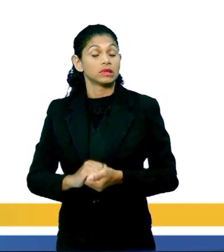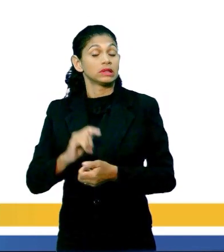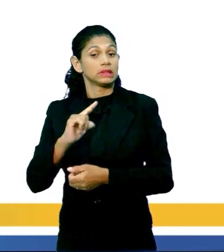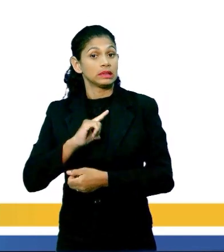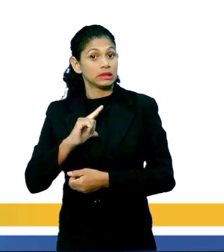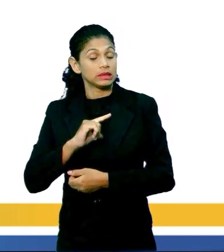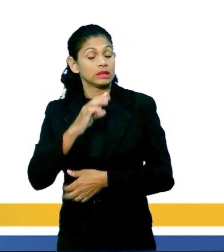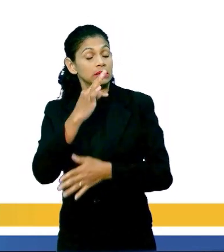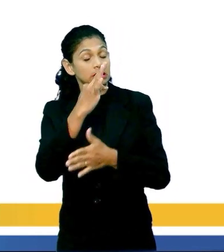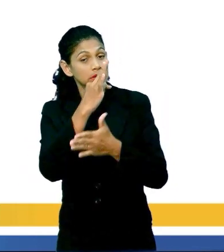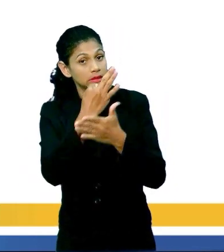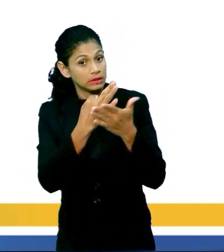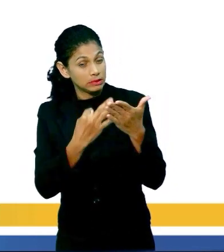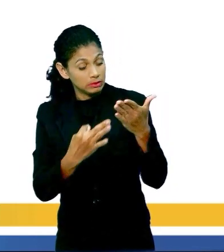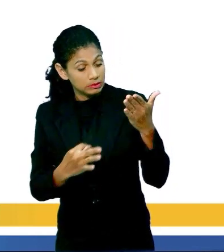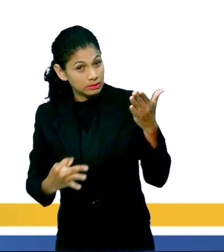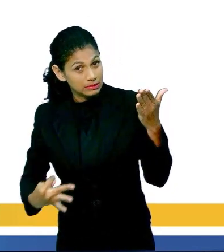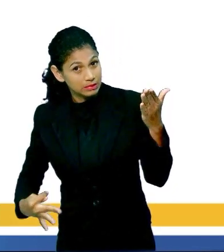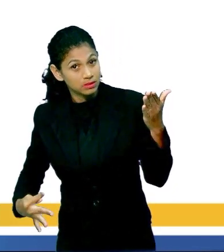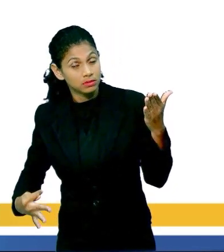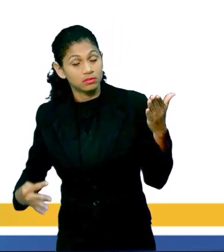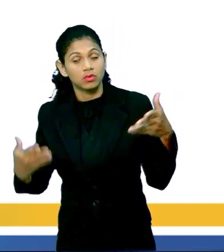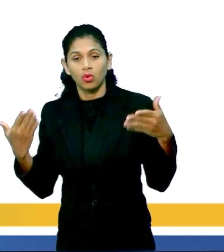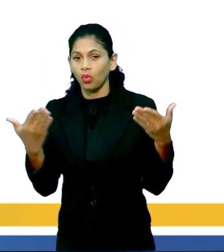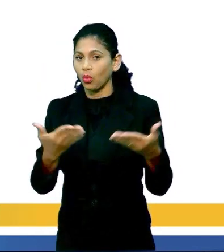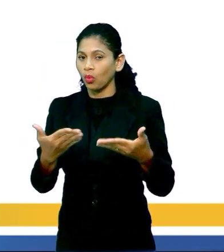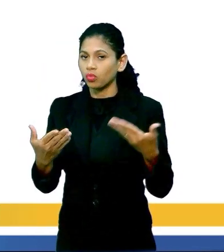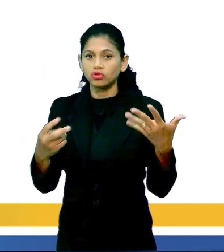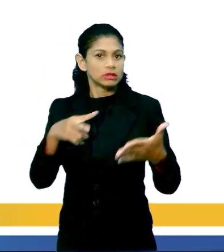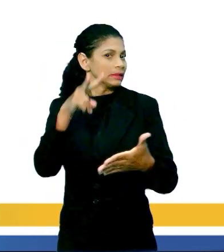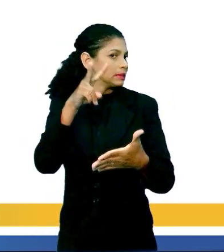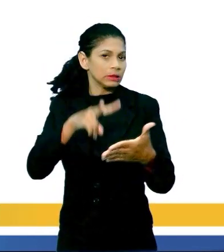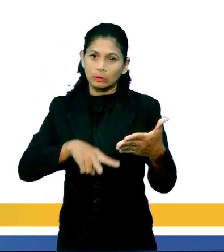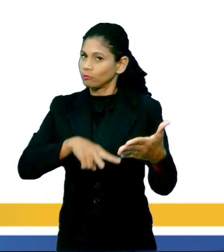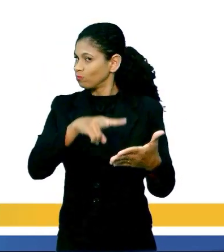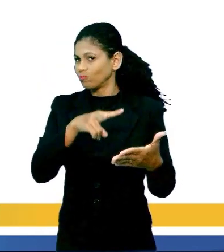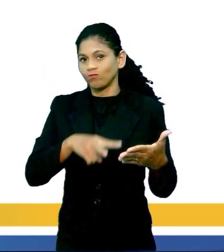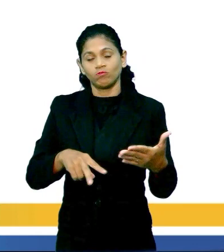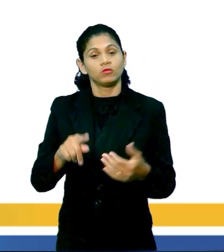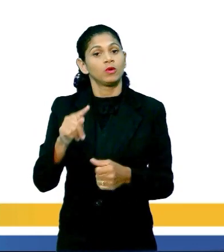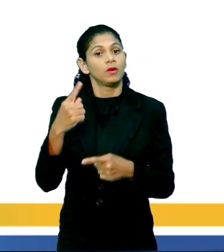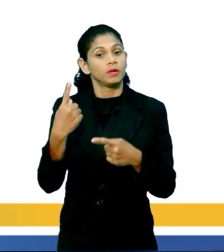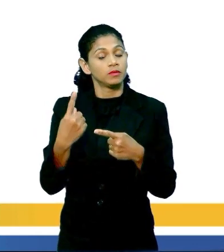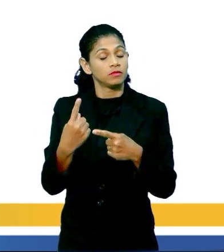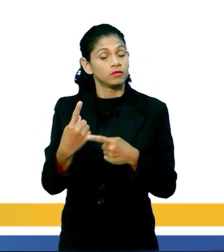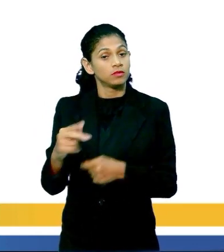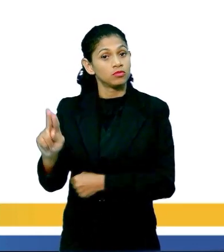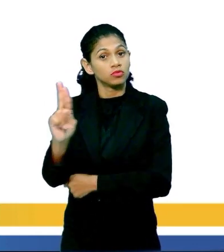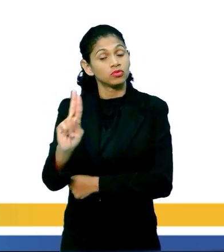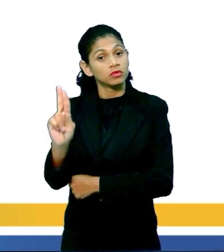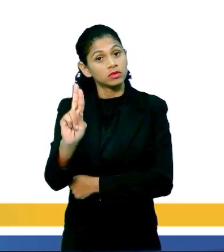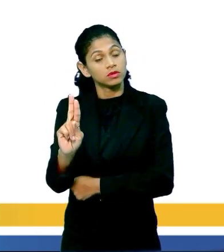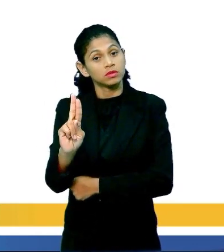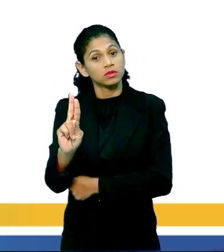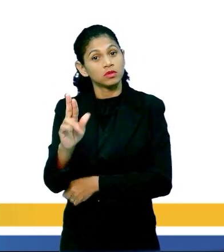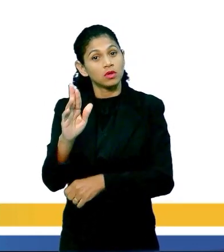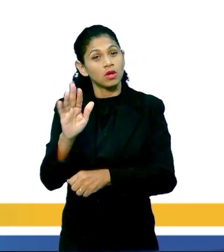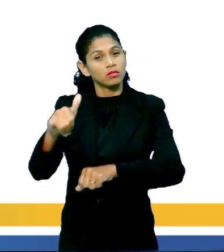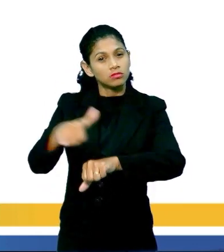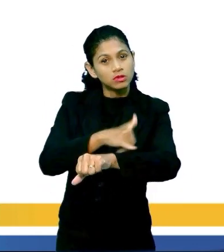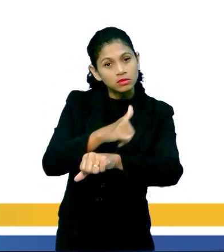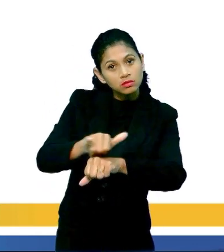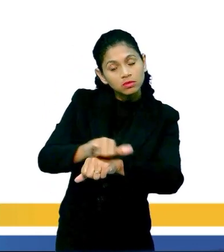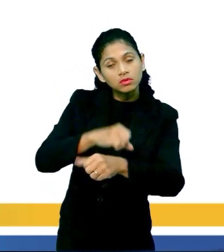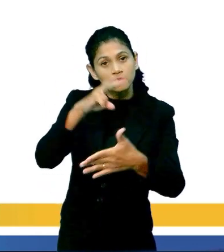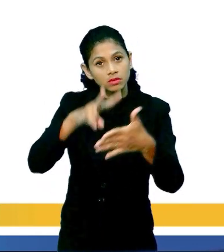extenso, ok? Hoje nós não vamos fazer a leitura completa desse texto. Nós vamos utilizar uma estratégia de leitura